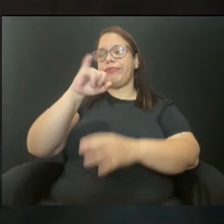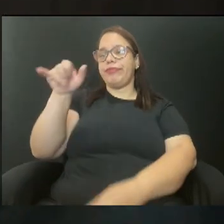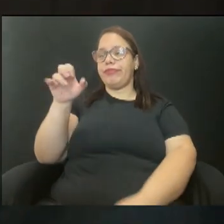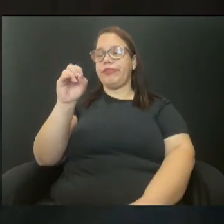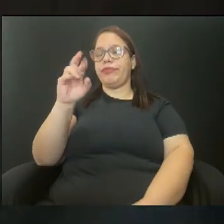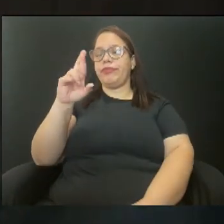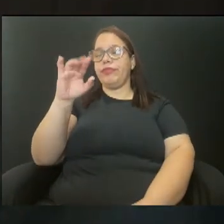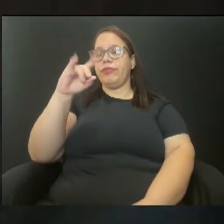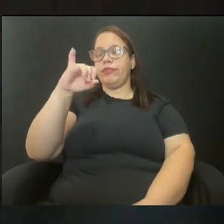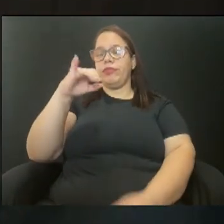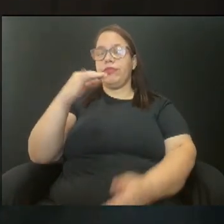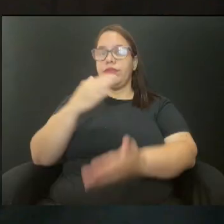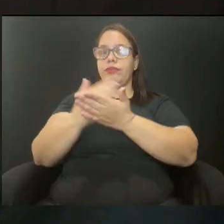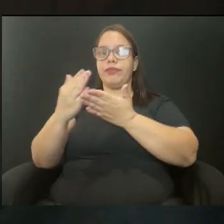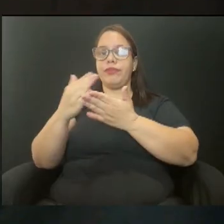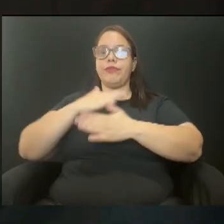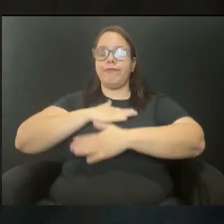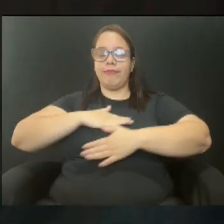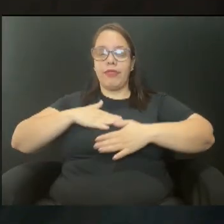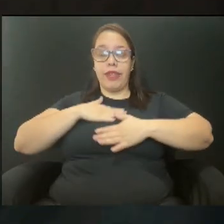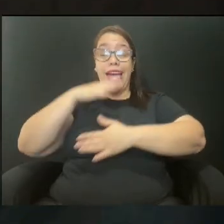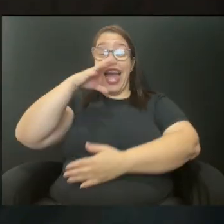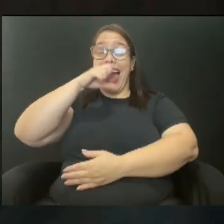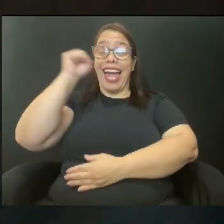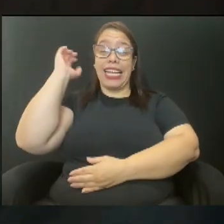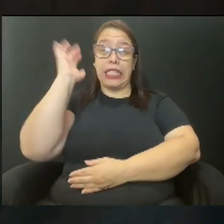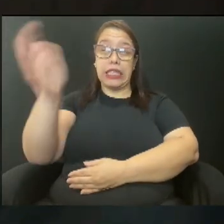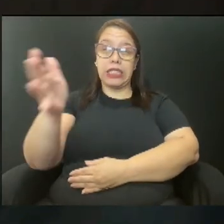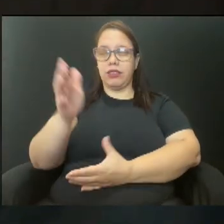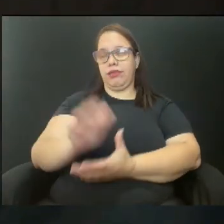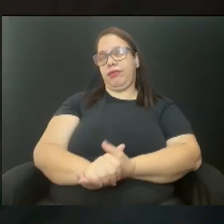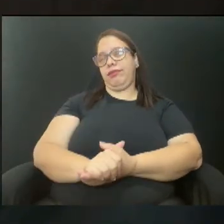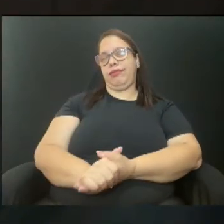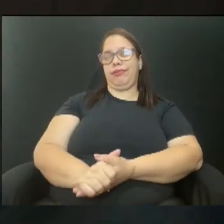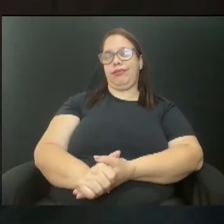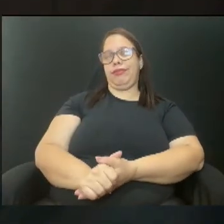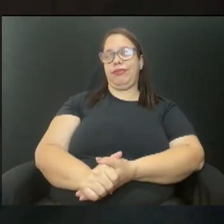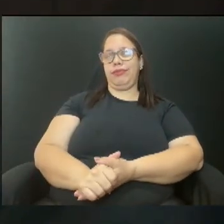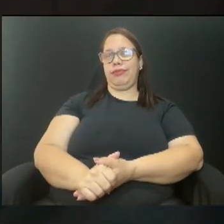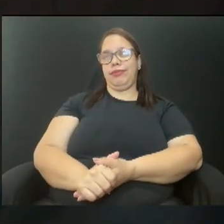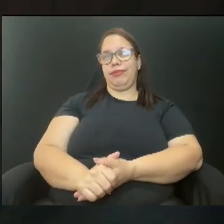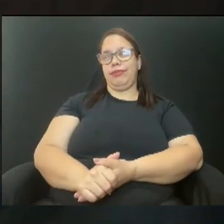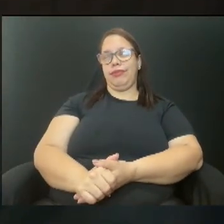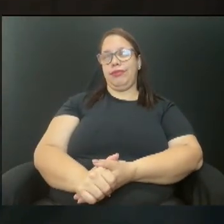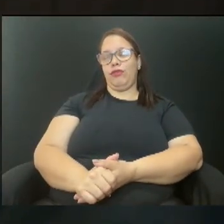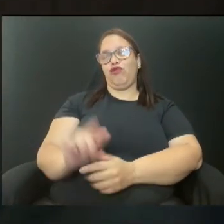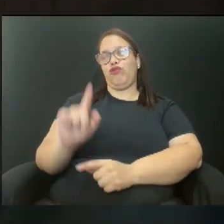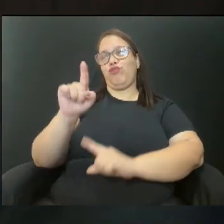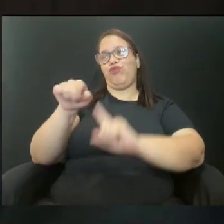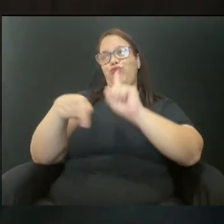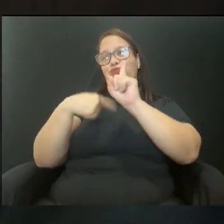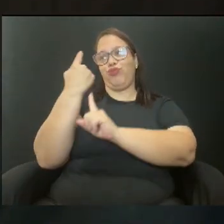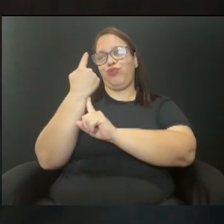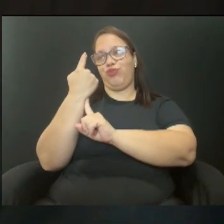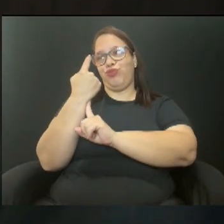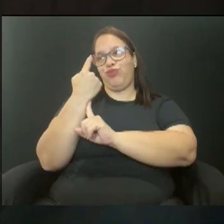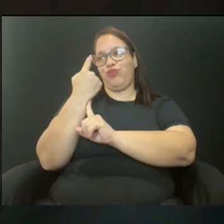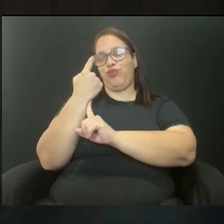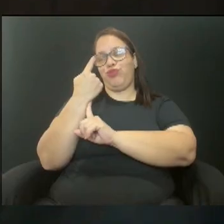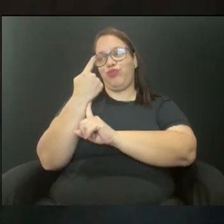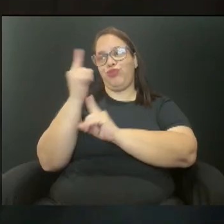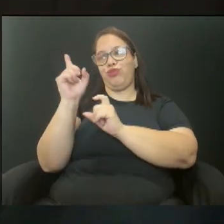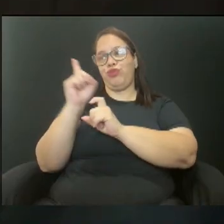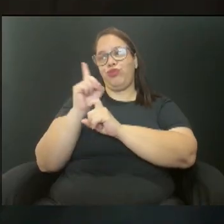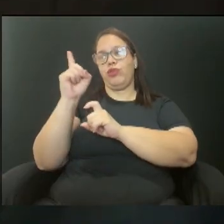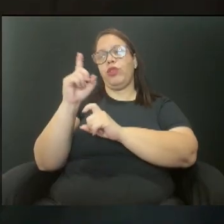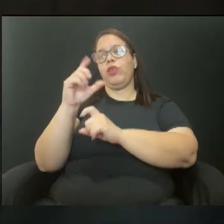prazer imediato. E a fórmula do sucesso. Doutora Cláudia citou uma coisa importante,